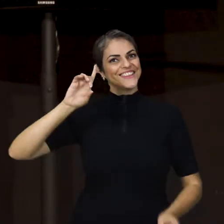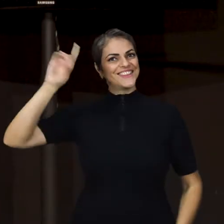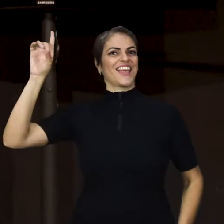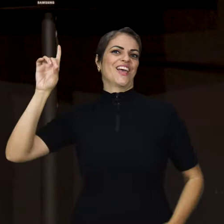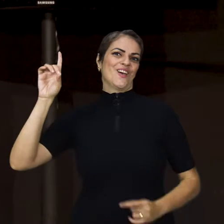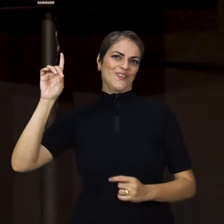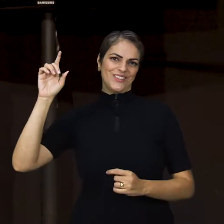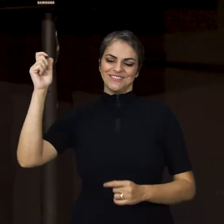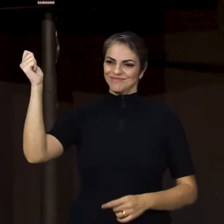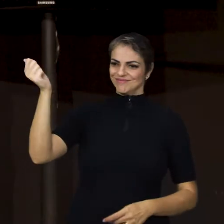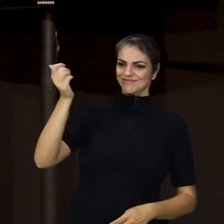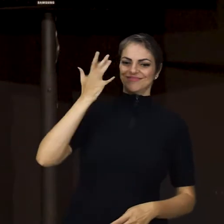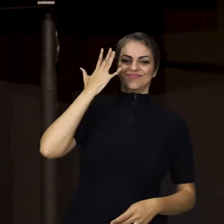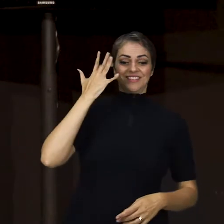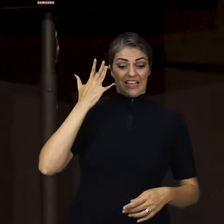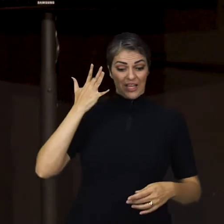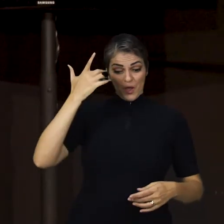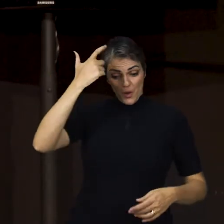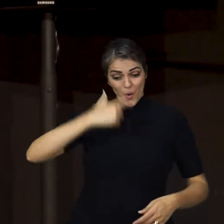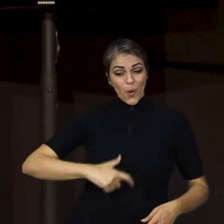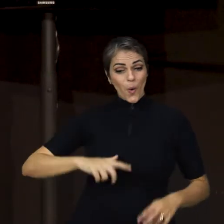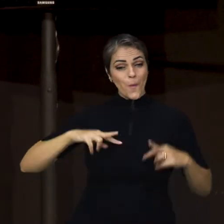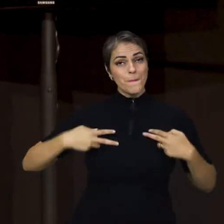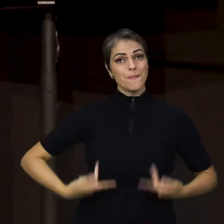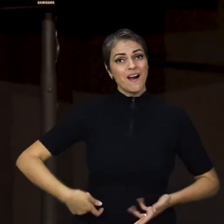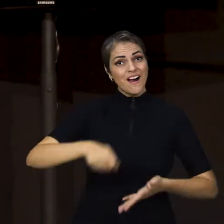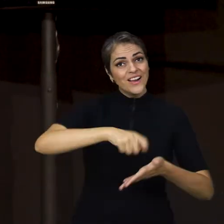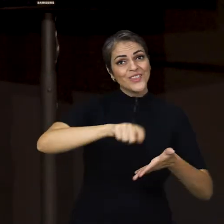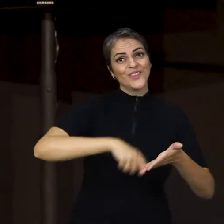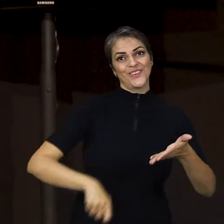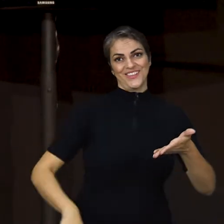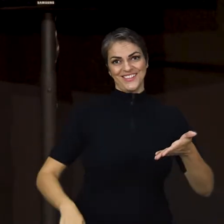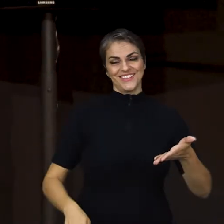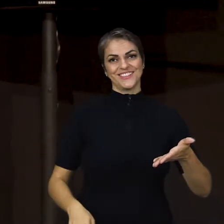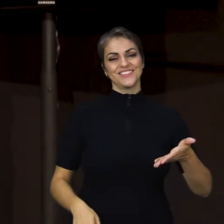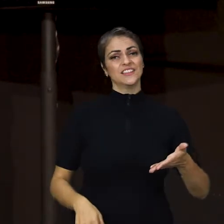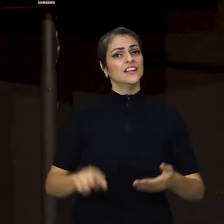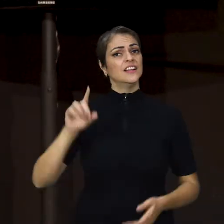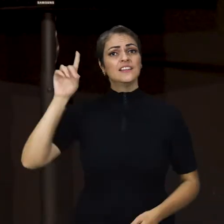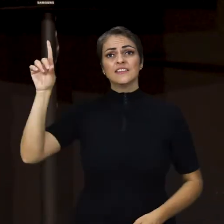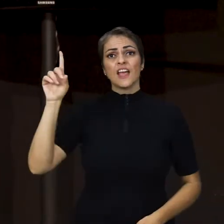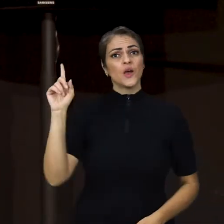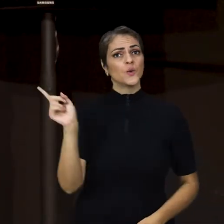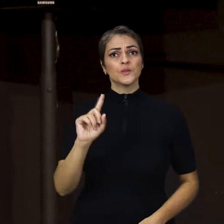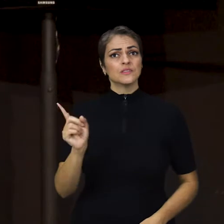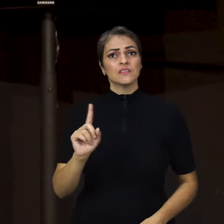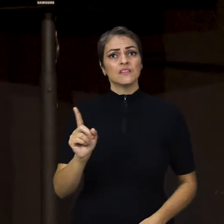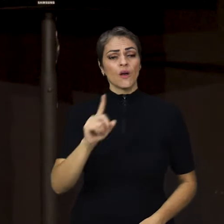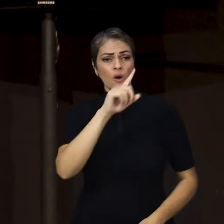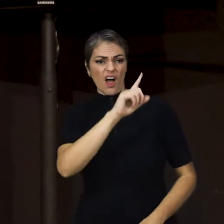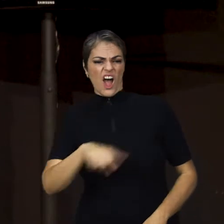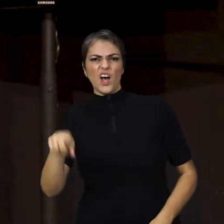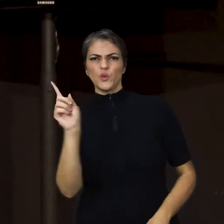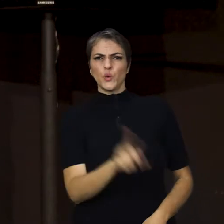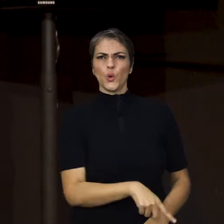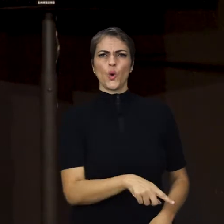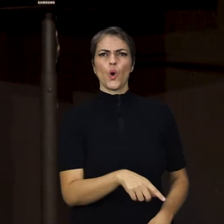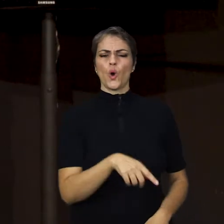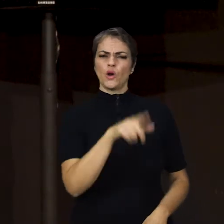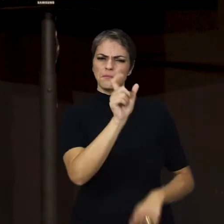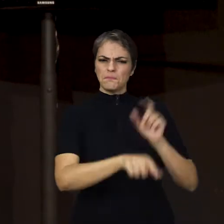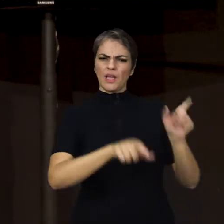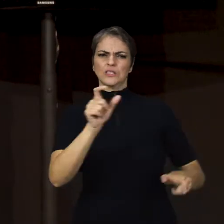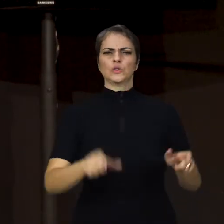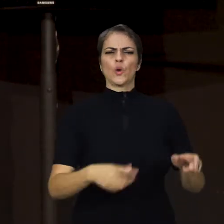é um livro humano e divino ao mesmo tempo. Deus não anulou as particularidades dos autores humanos